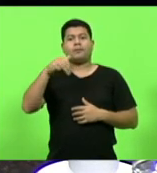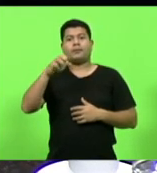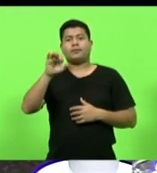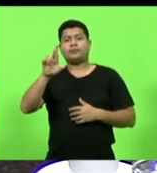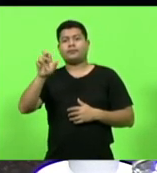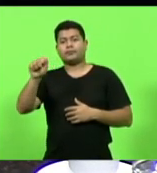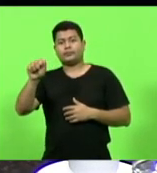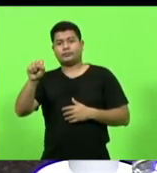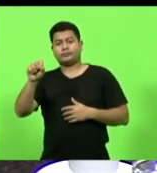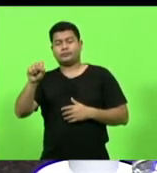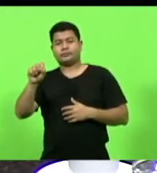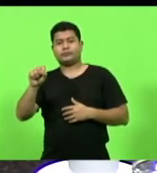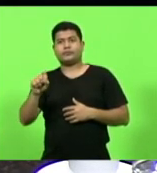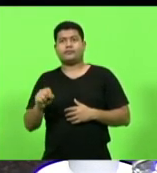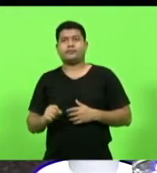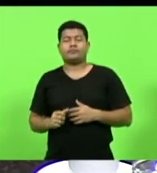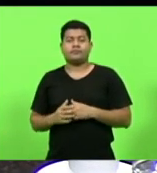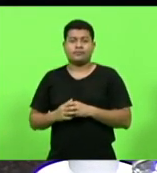mil lugares.